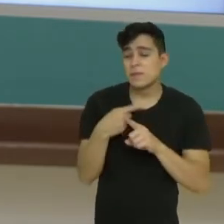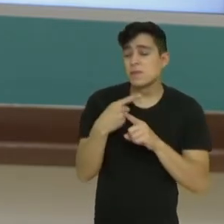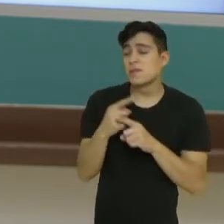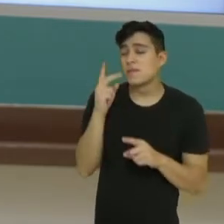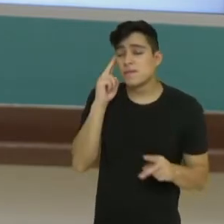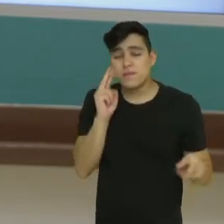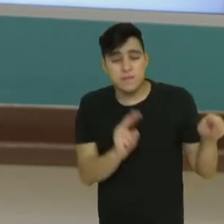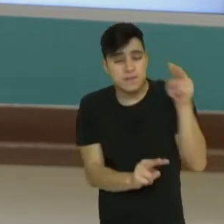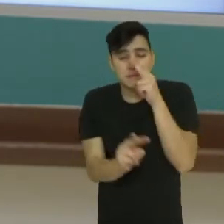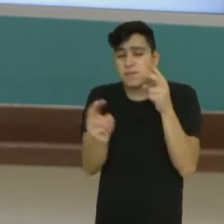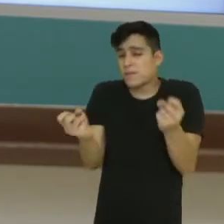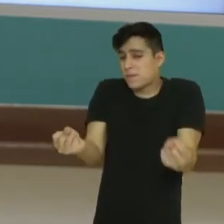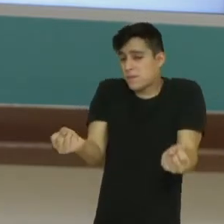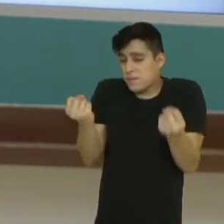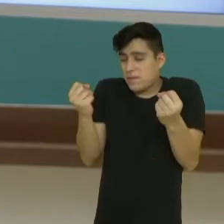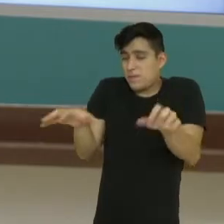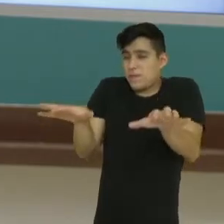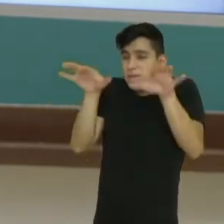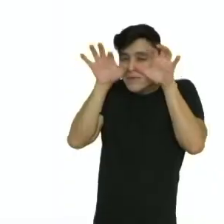visual e muito direta.